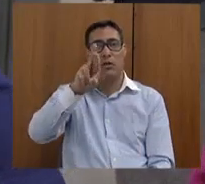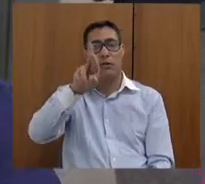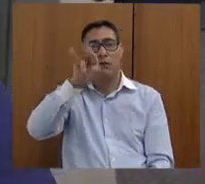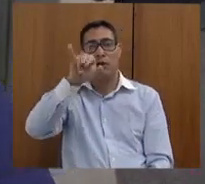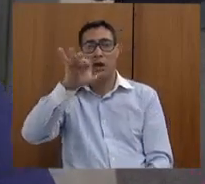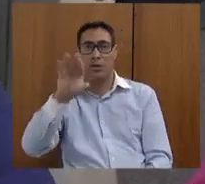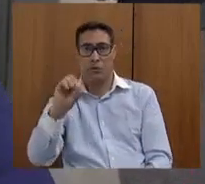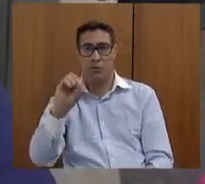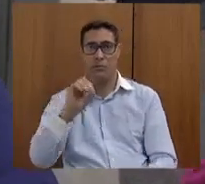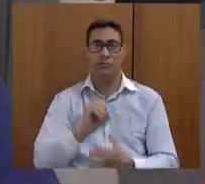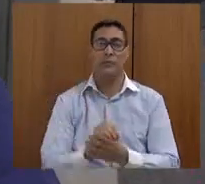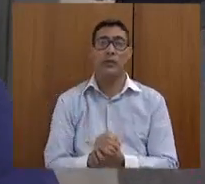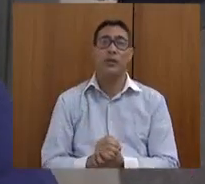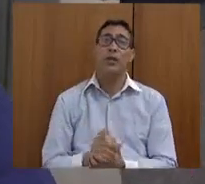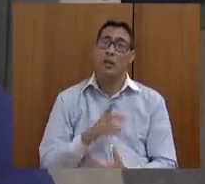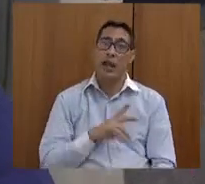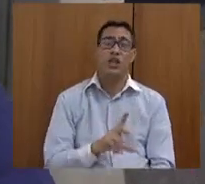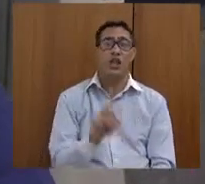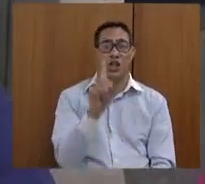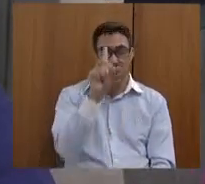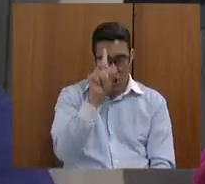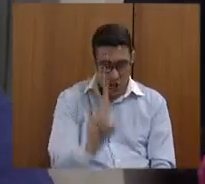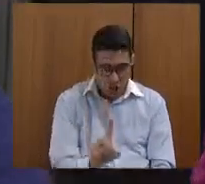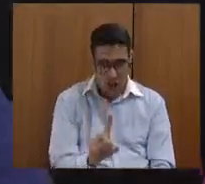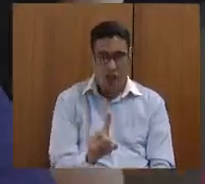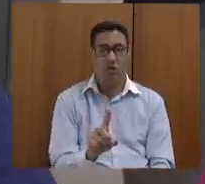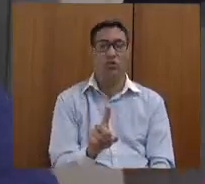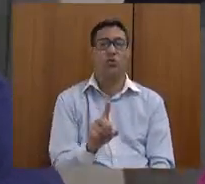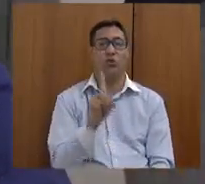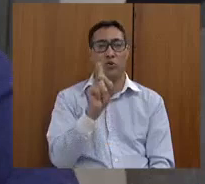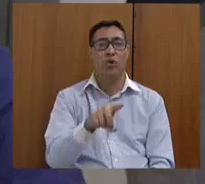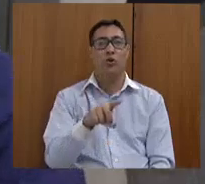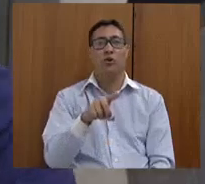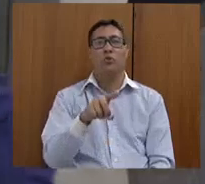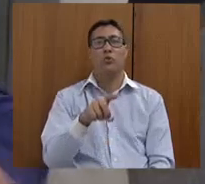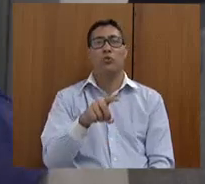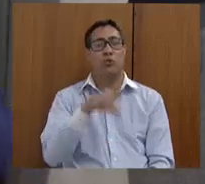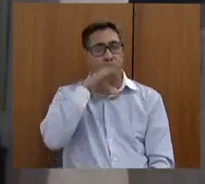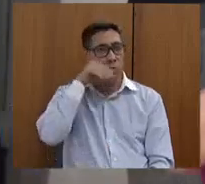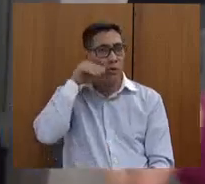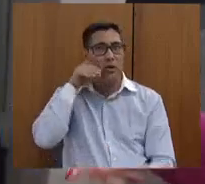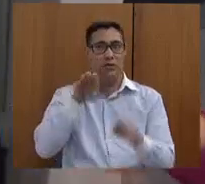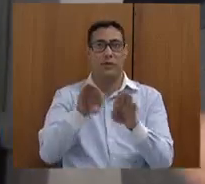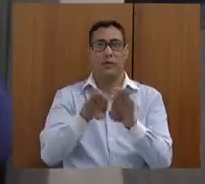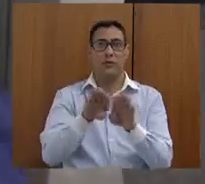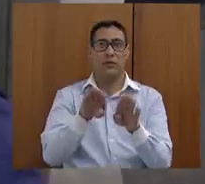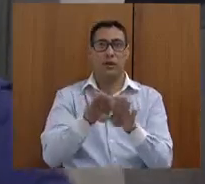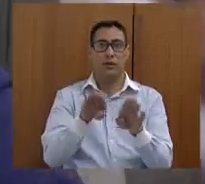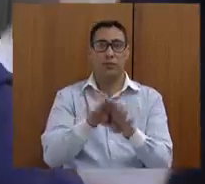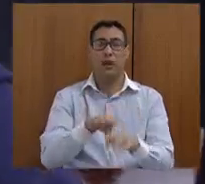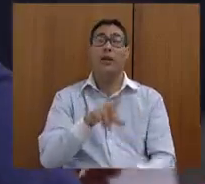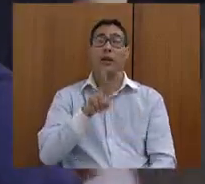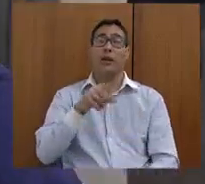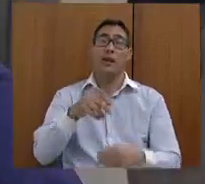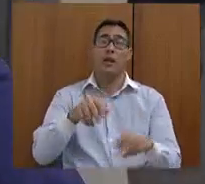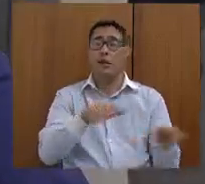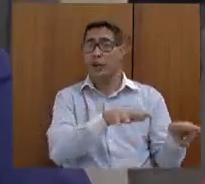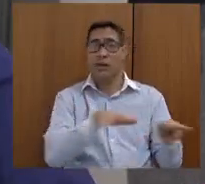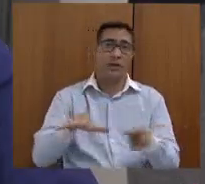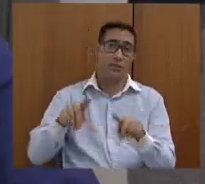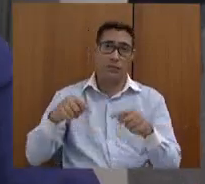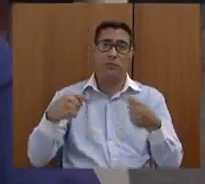que é de direito dos Servidores também lançaremos já na próxima semana um novo